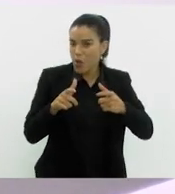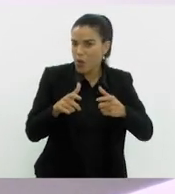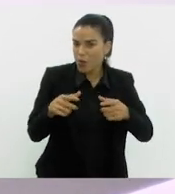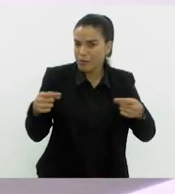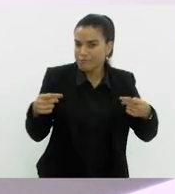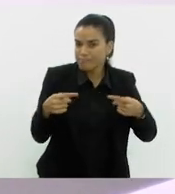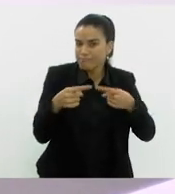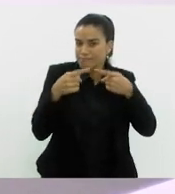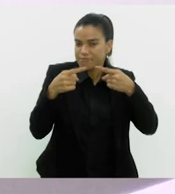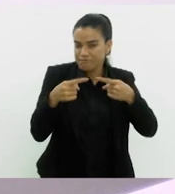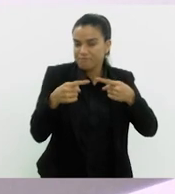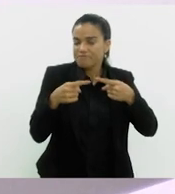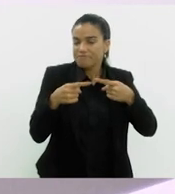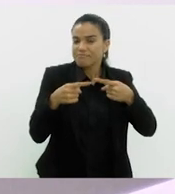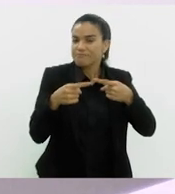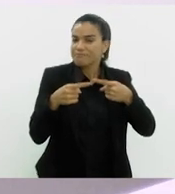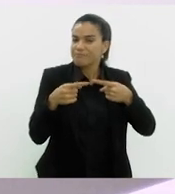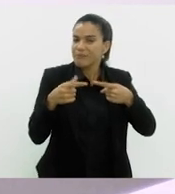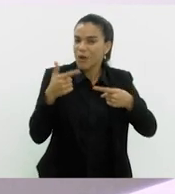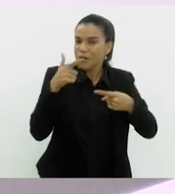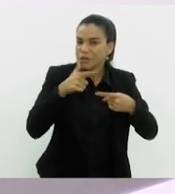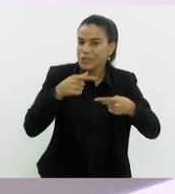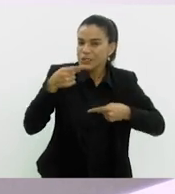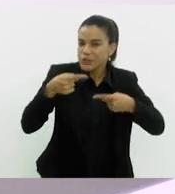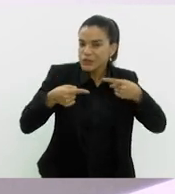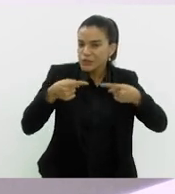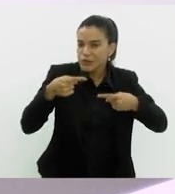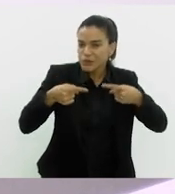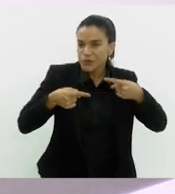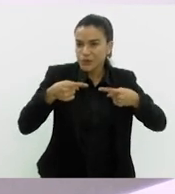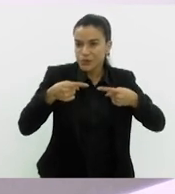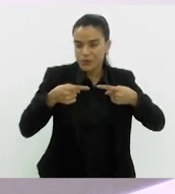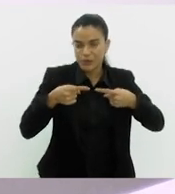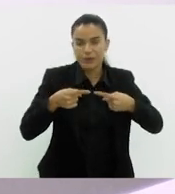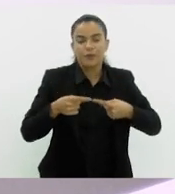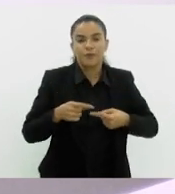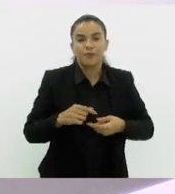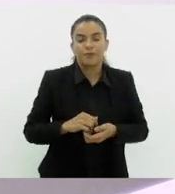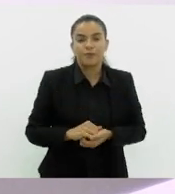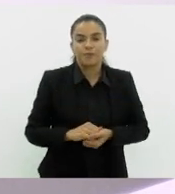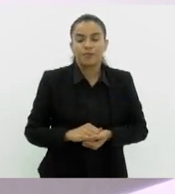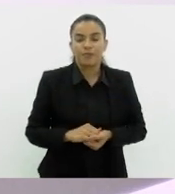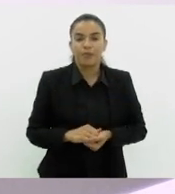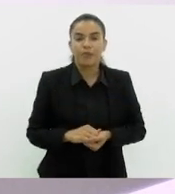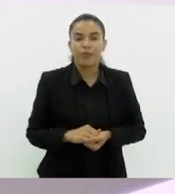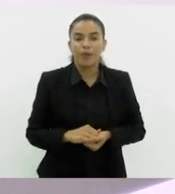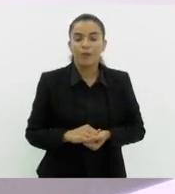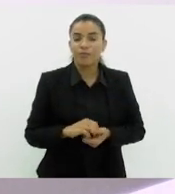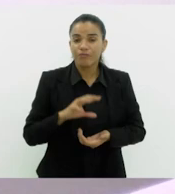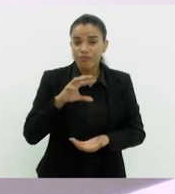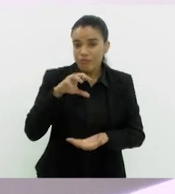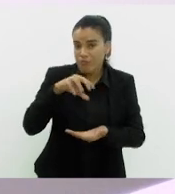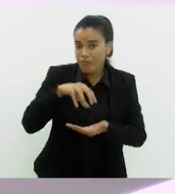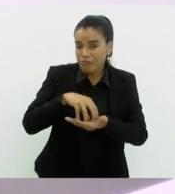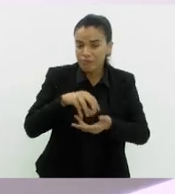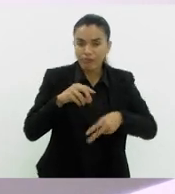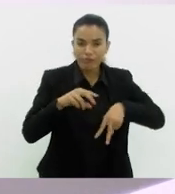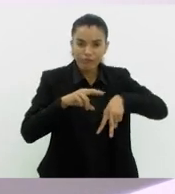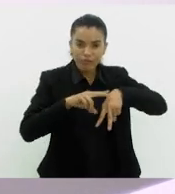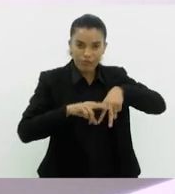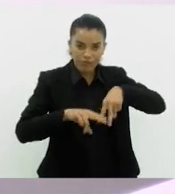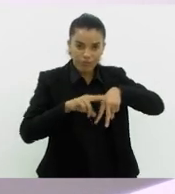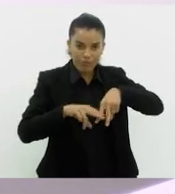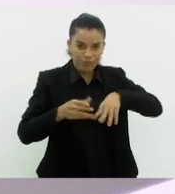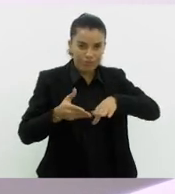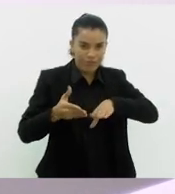adequado para a gente poder discutir muita coisa que eu ouvi hoje aqui. Esse núcleo de gênero, anteriormente,